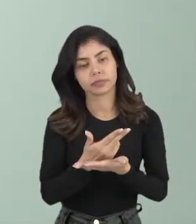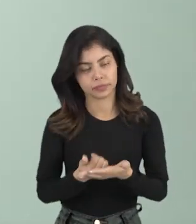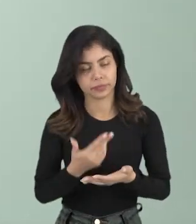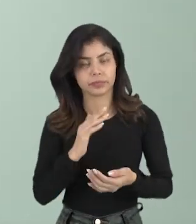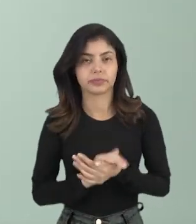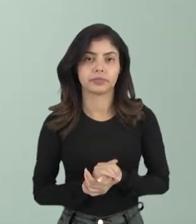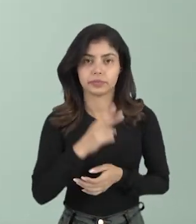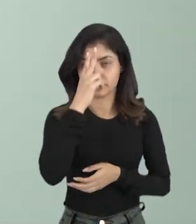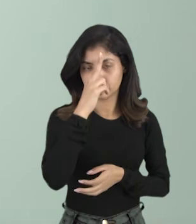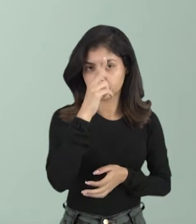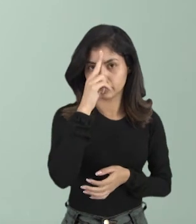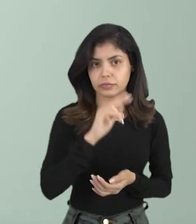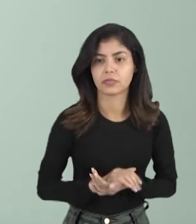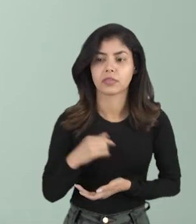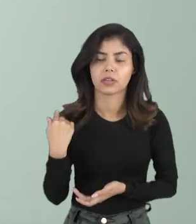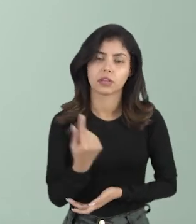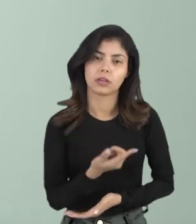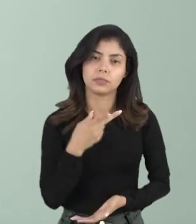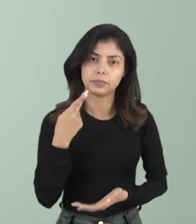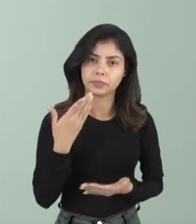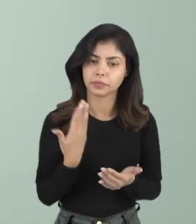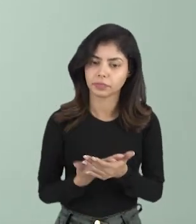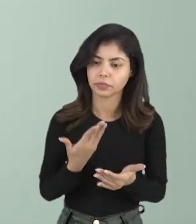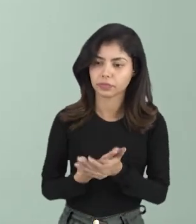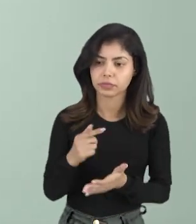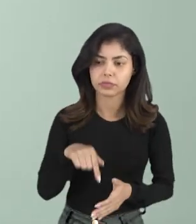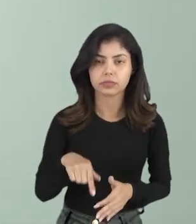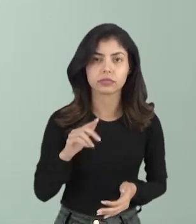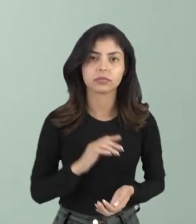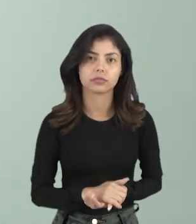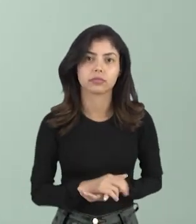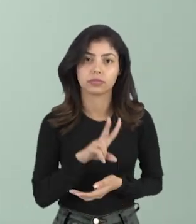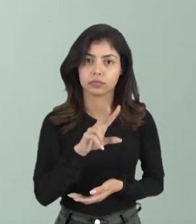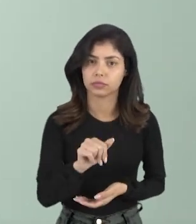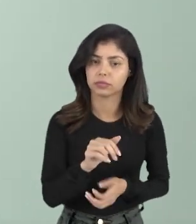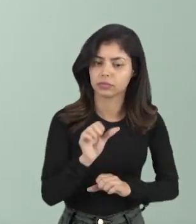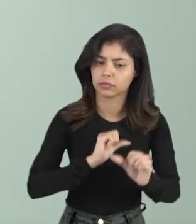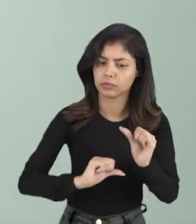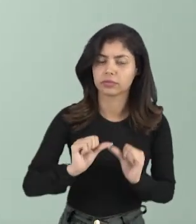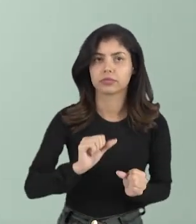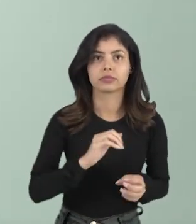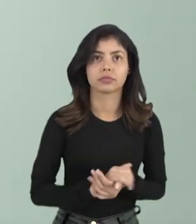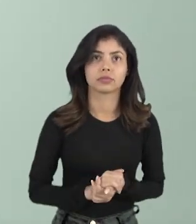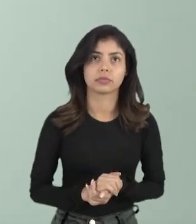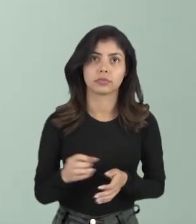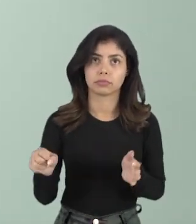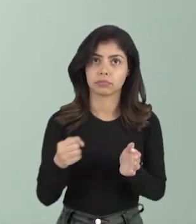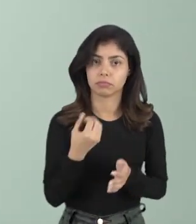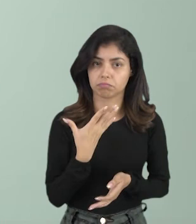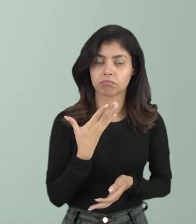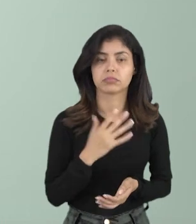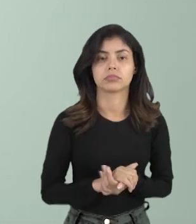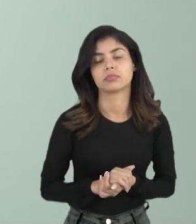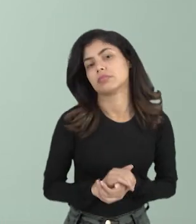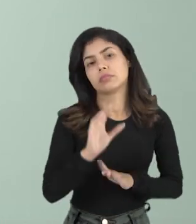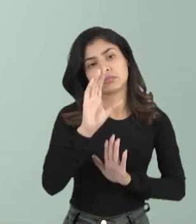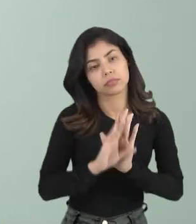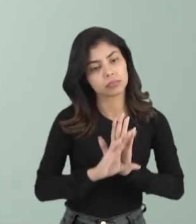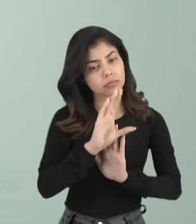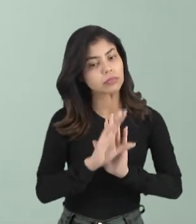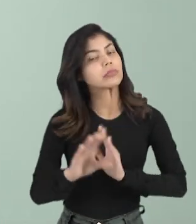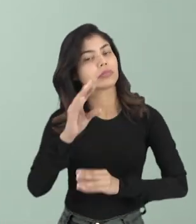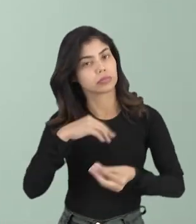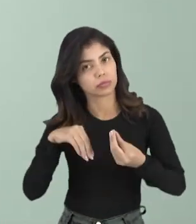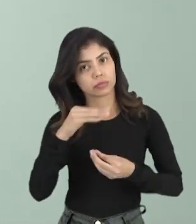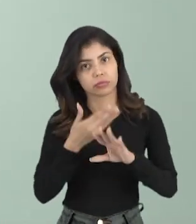artística. Lembrem-se do que nós falamos aqui nesta aula. O que vai transformar ela em uma obra de arte é o conceito que